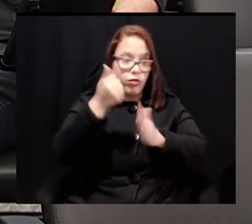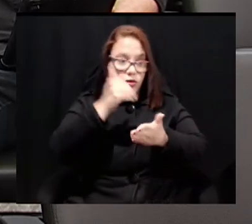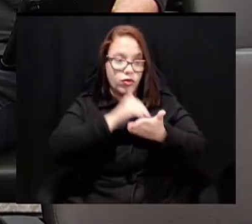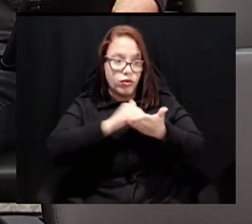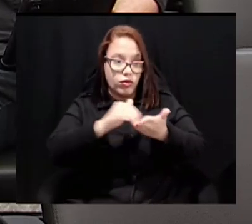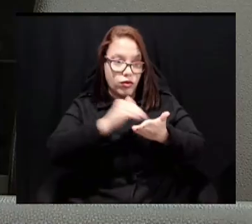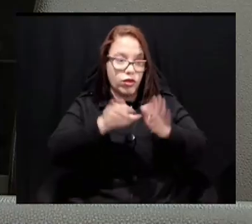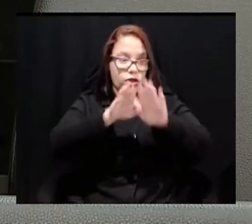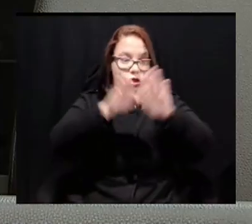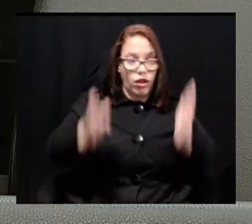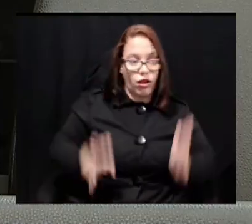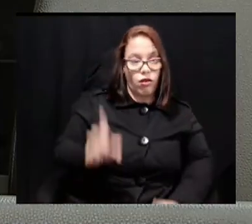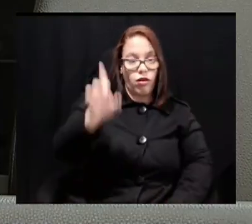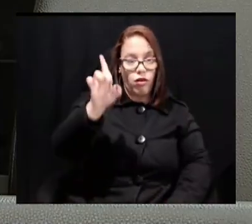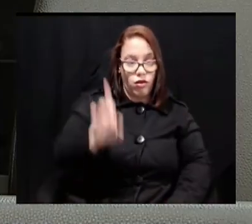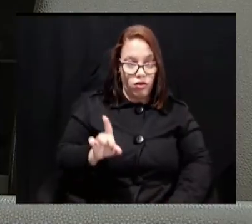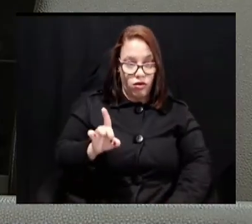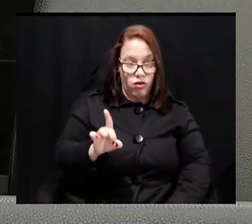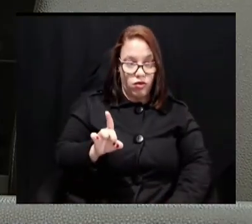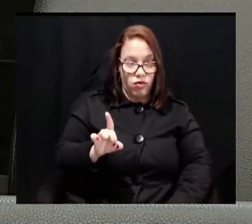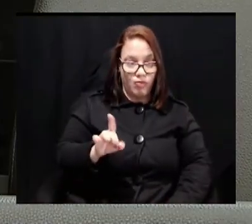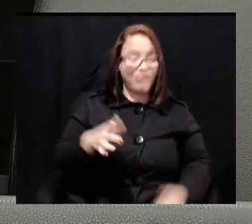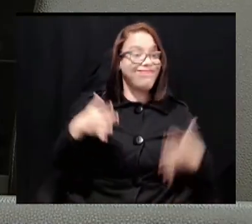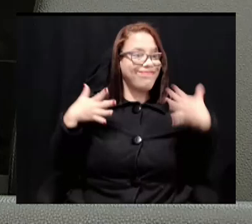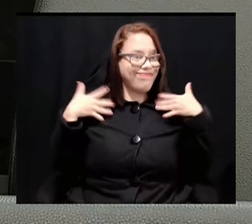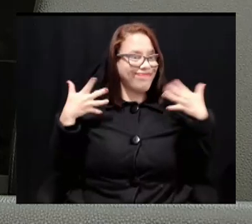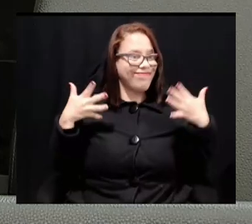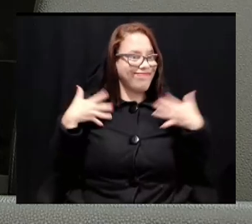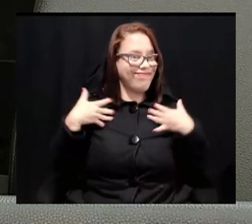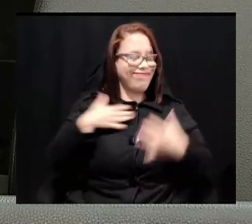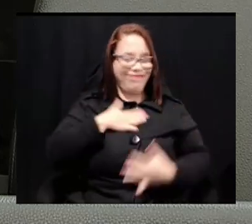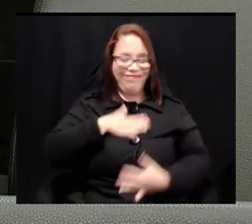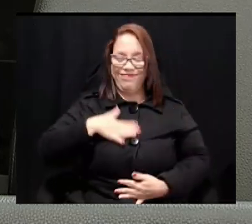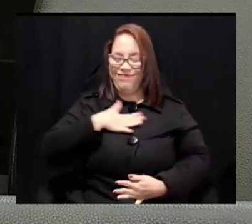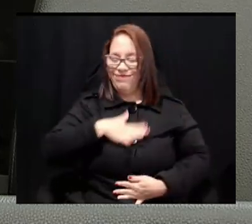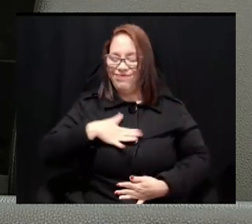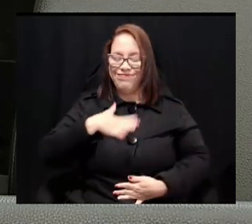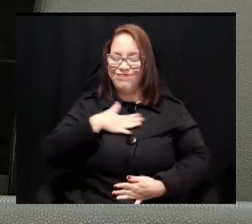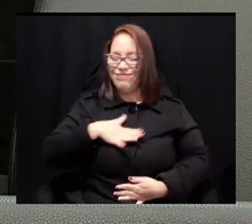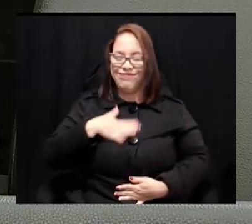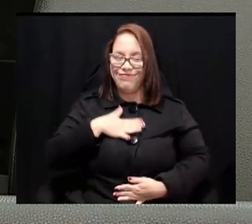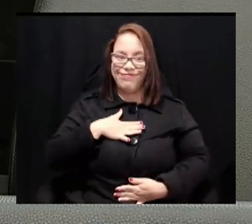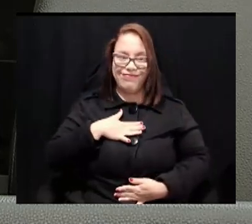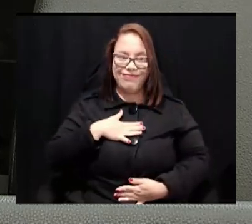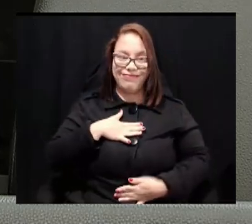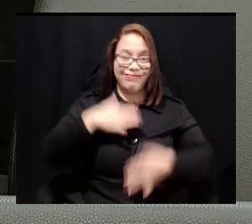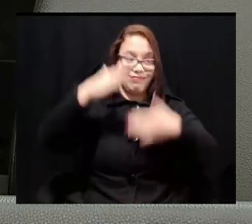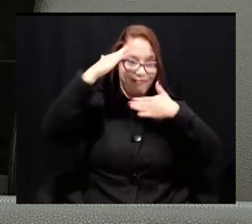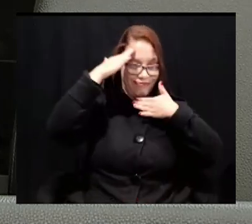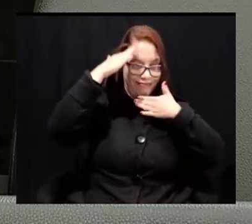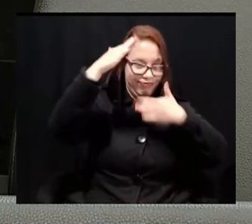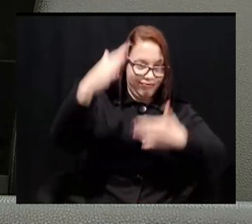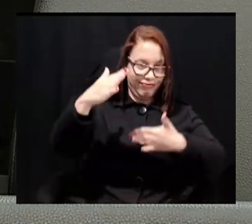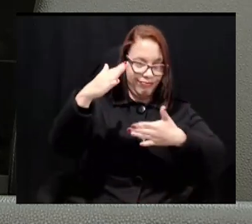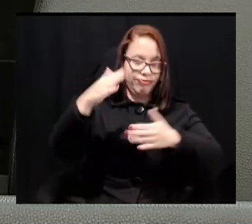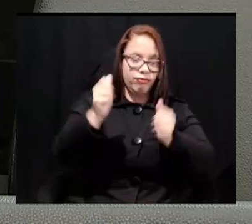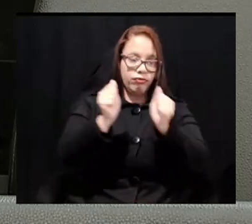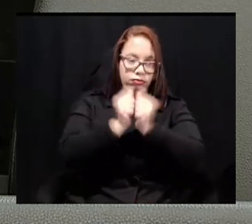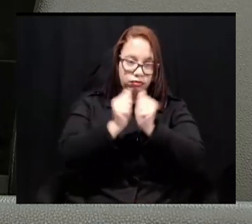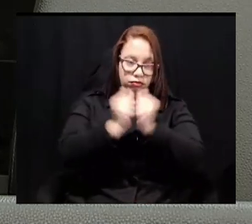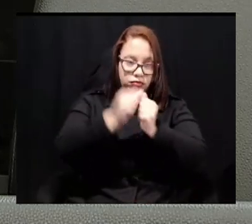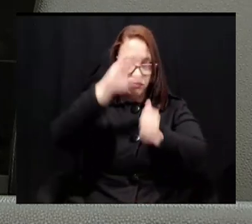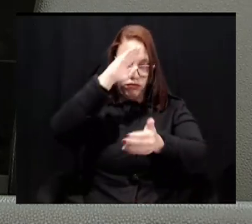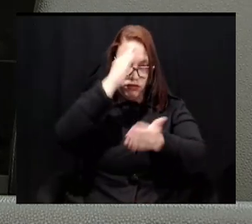o que me dá uma alegria, uma satisfação muito grande, e agradecer os meus pares que confiaram essa função a